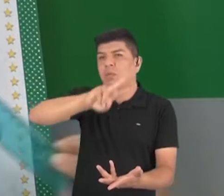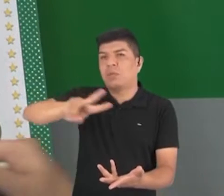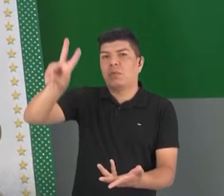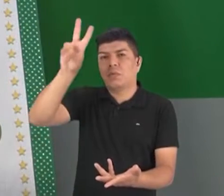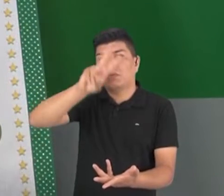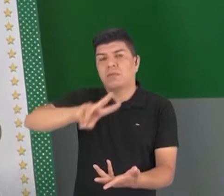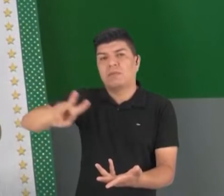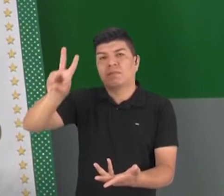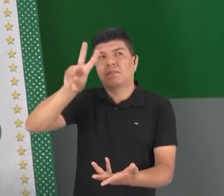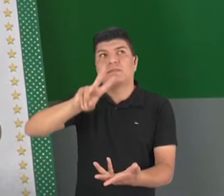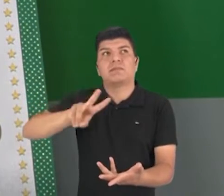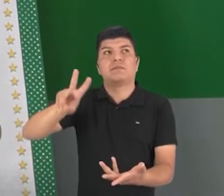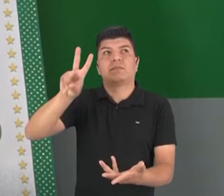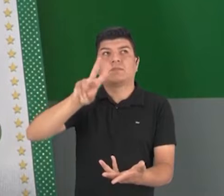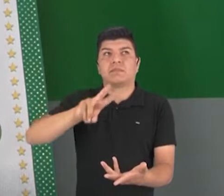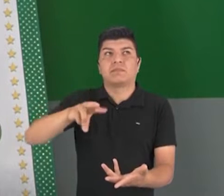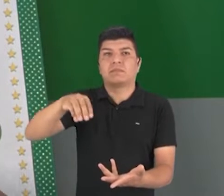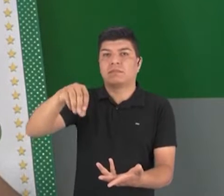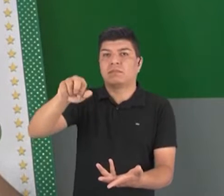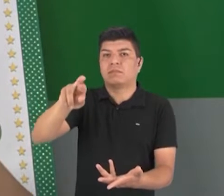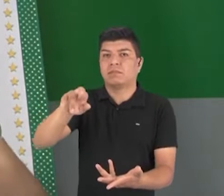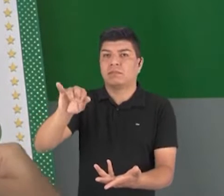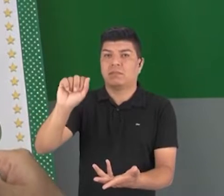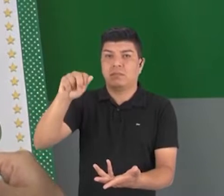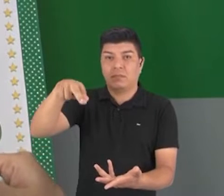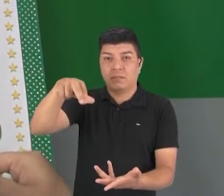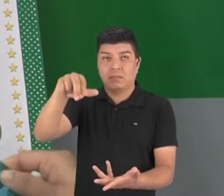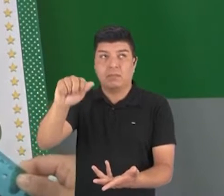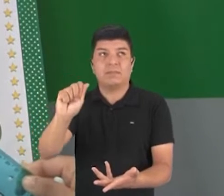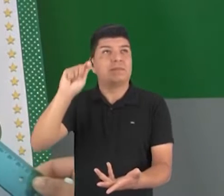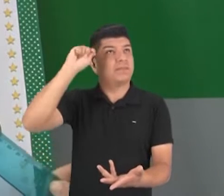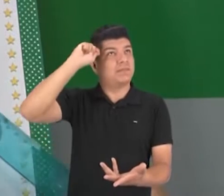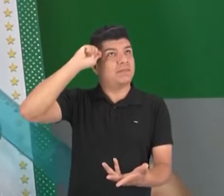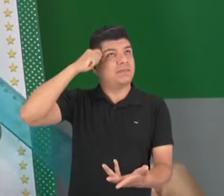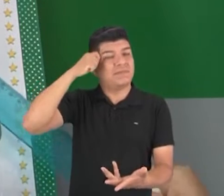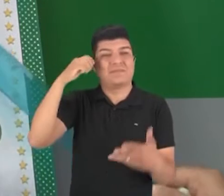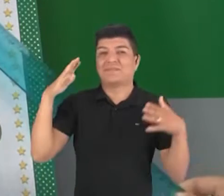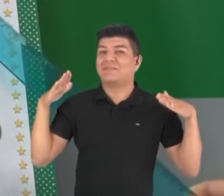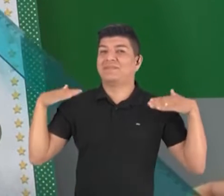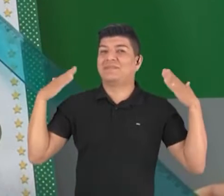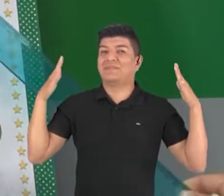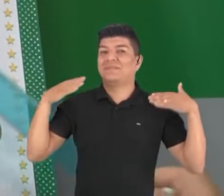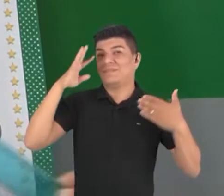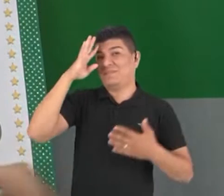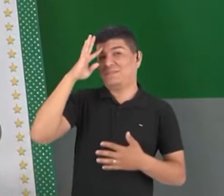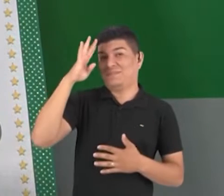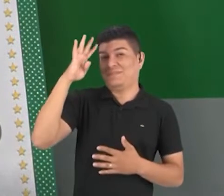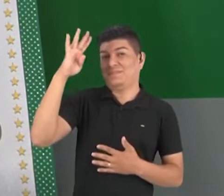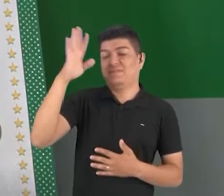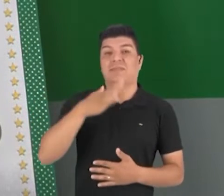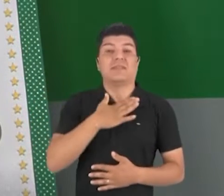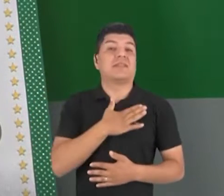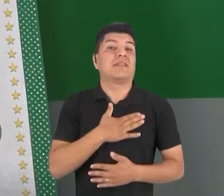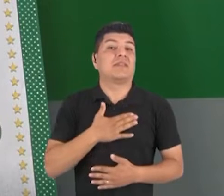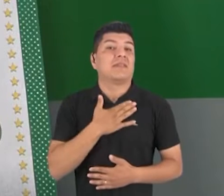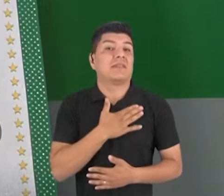Alegre Sonhadora e gosta de